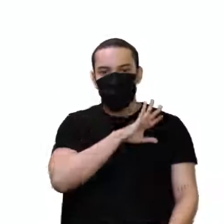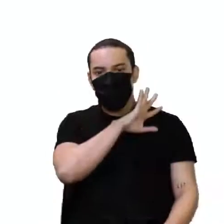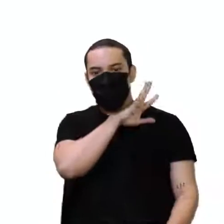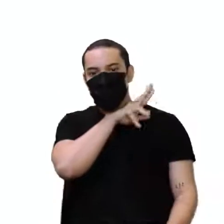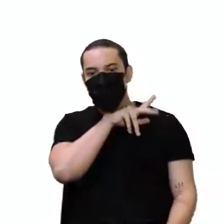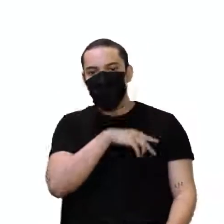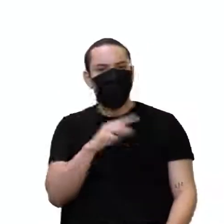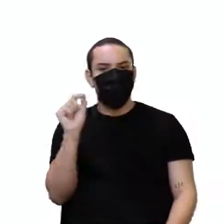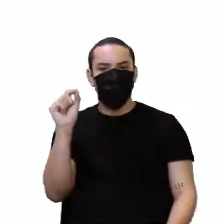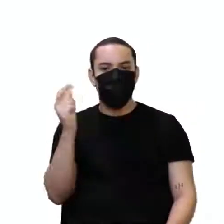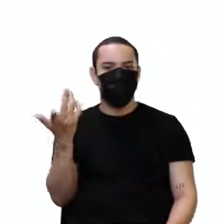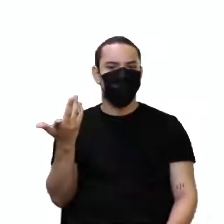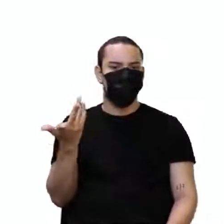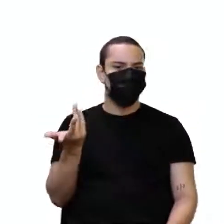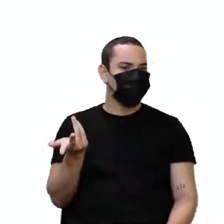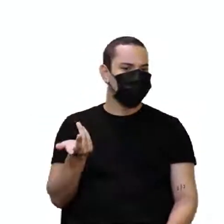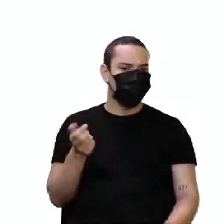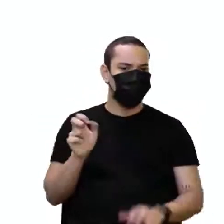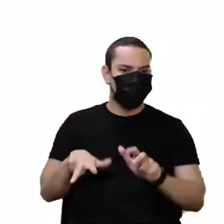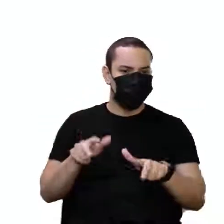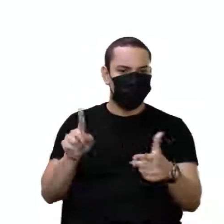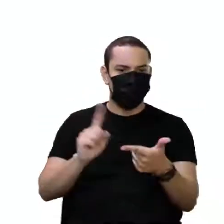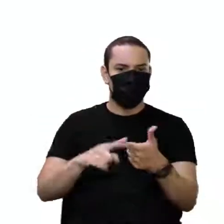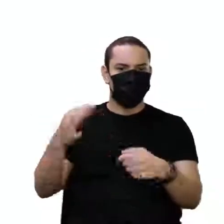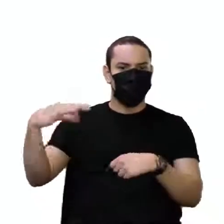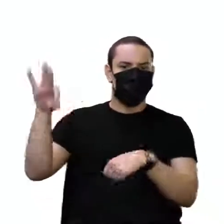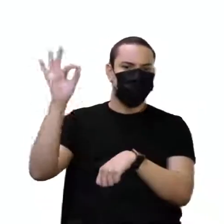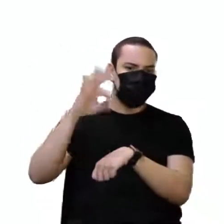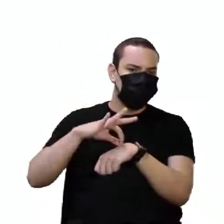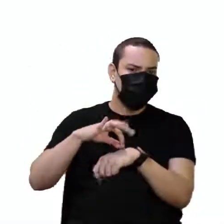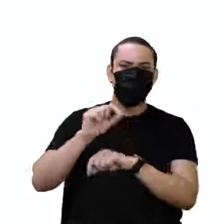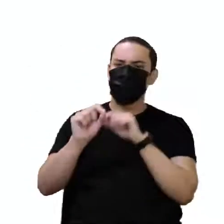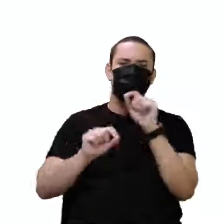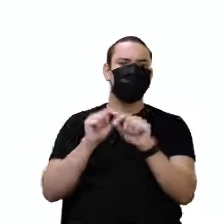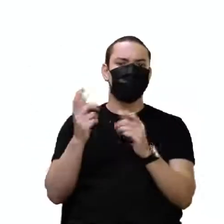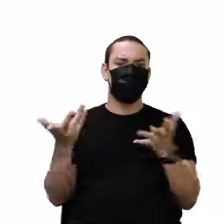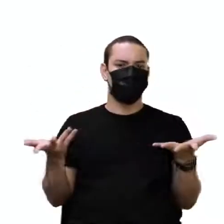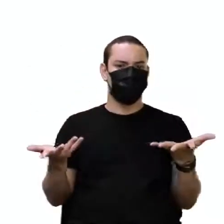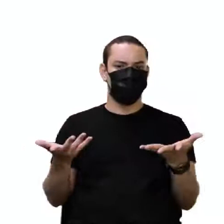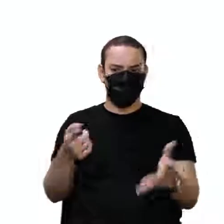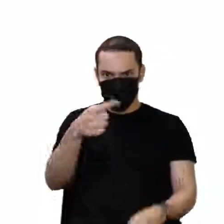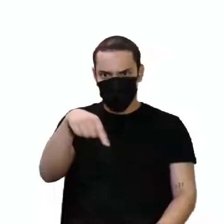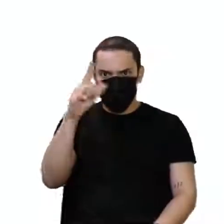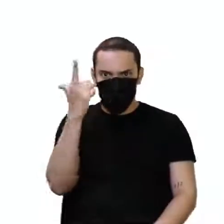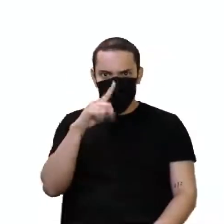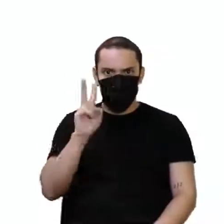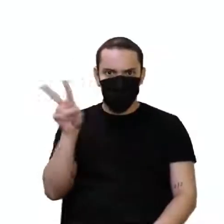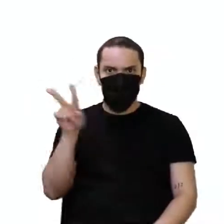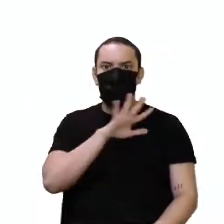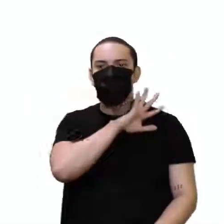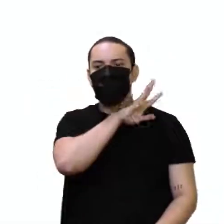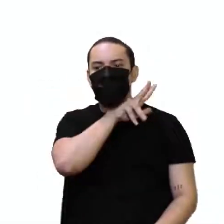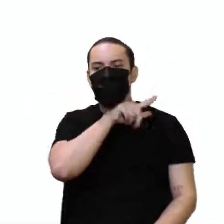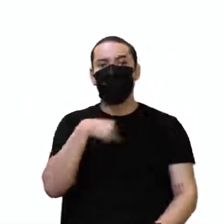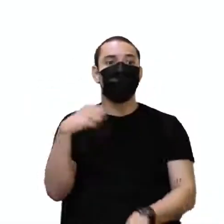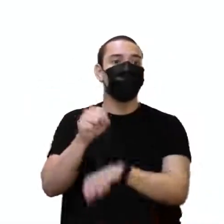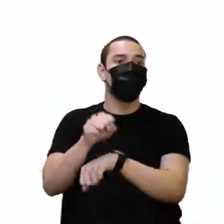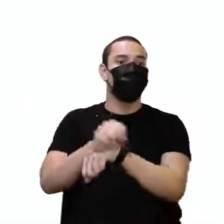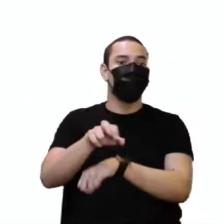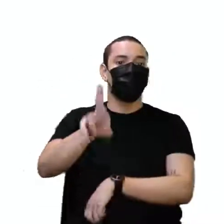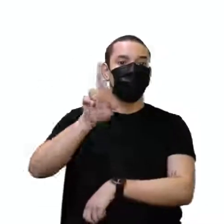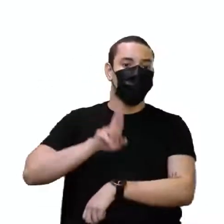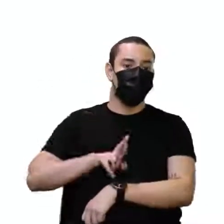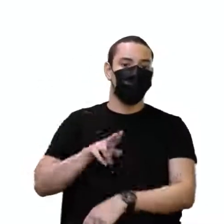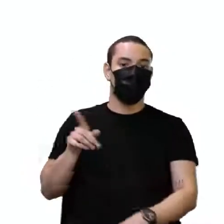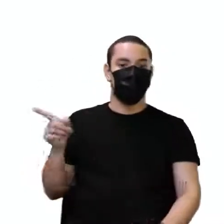é um lagarto, é um inseto? Professor, o que é, hein? Alguém? Vou esperar um pouquinho. Mas